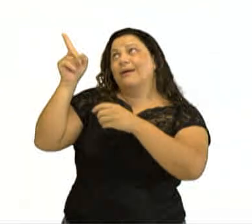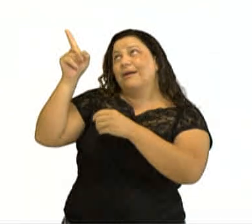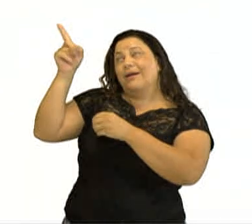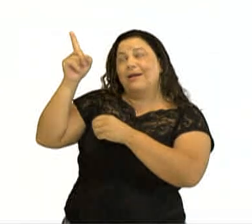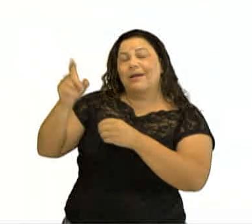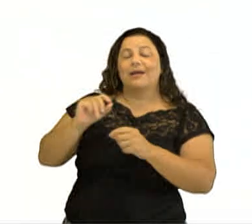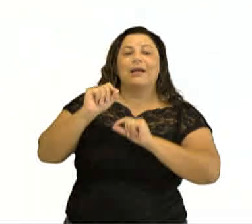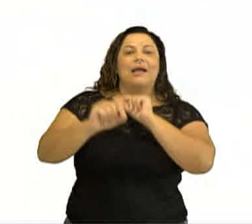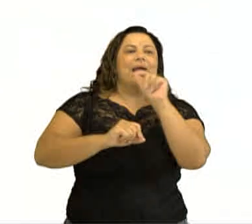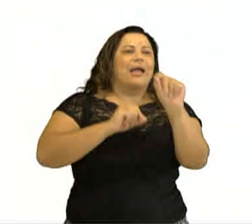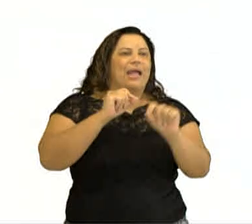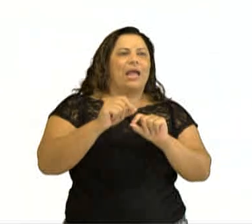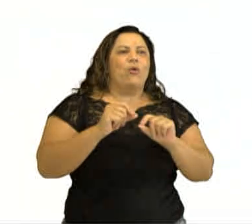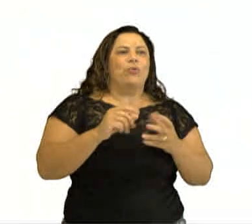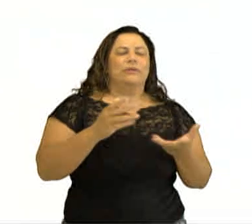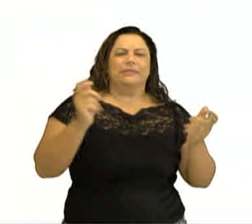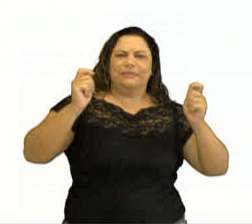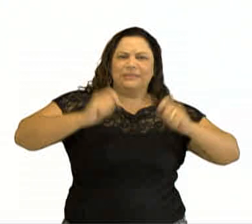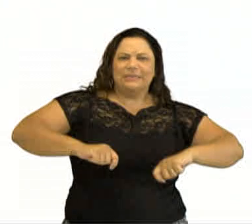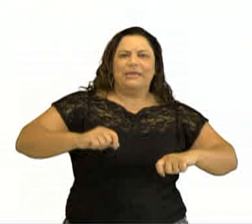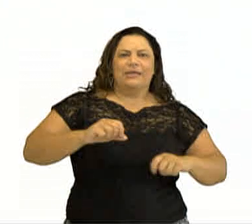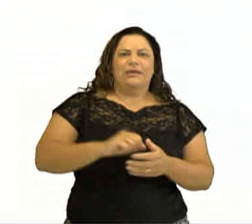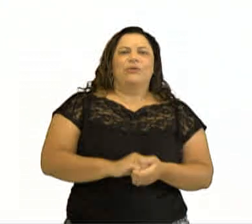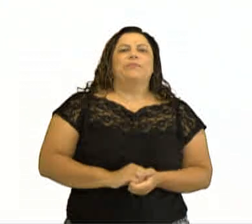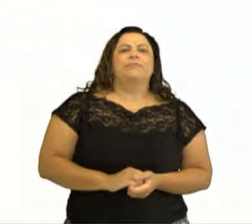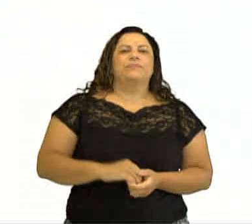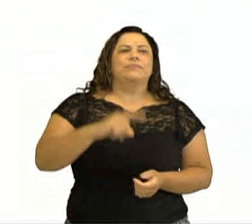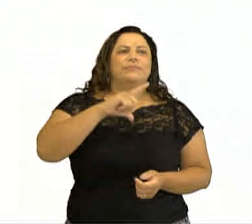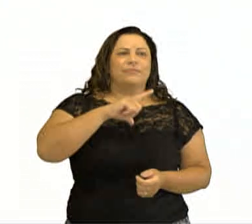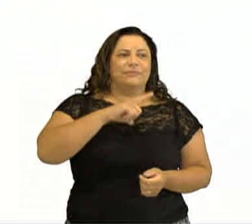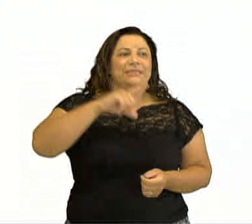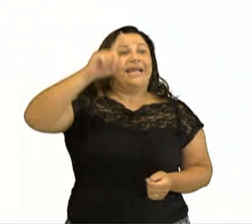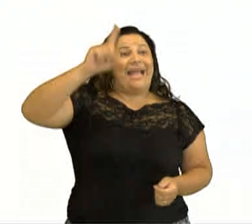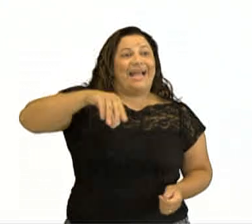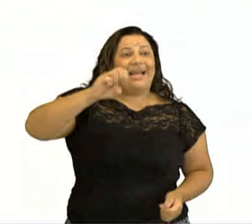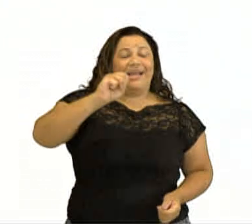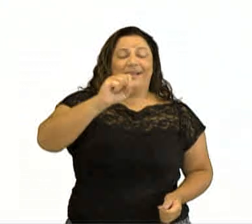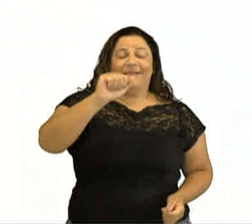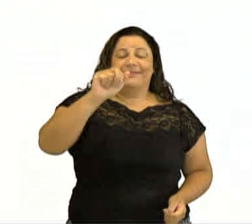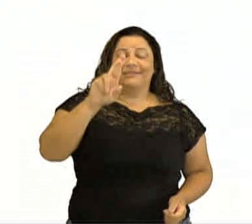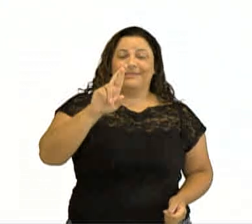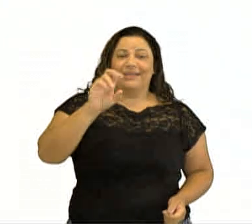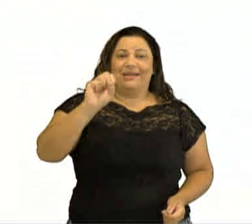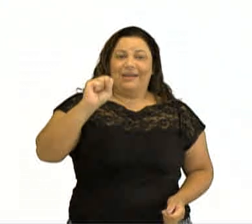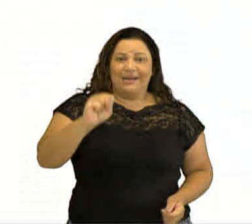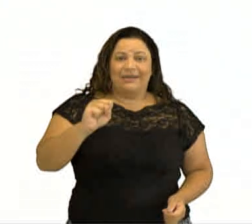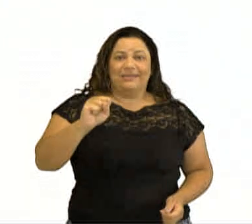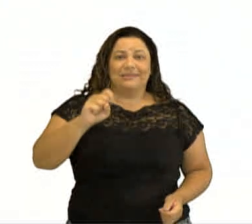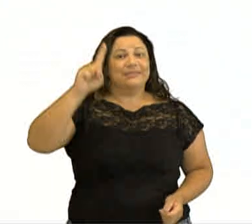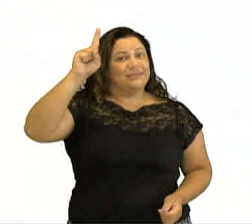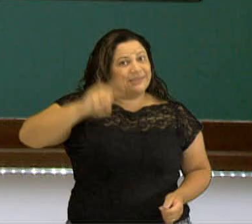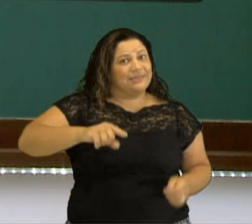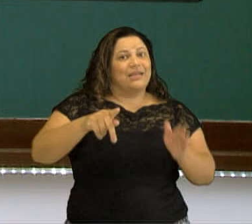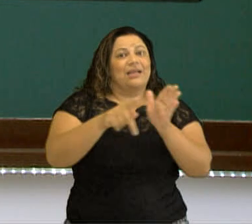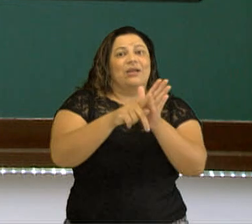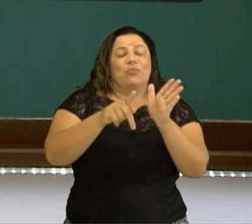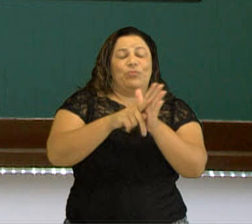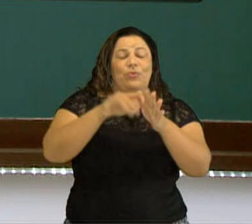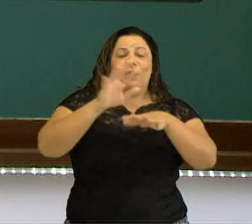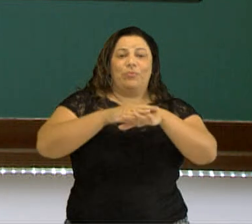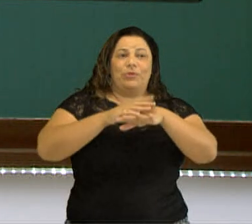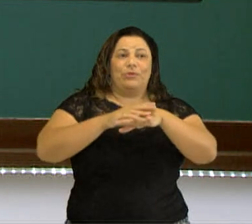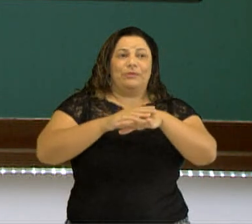desenvolvida através de um vírus. Ou melhor, o SARS-CoV é o vírus que desenvolveu essa SARS, que é uma